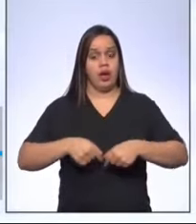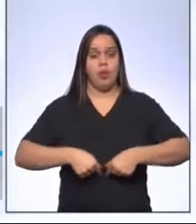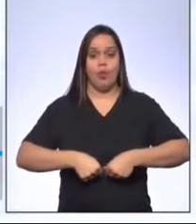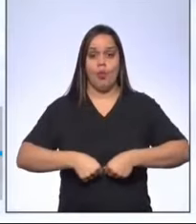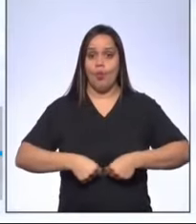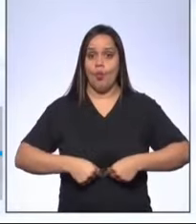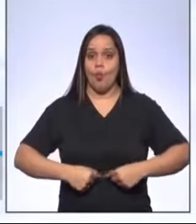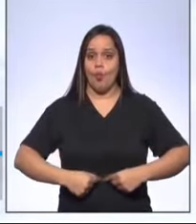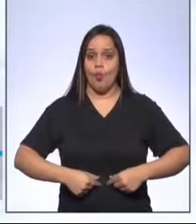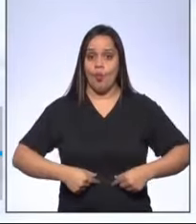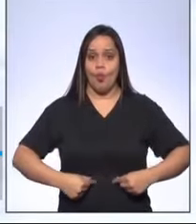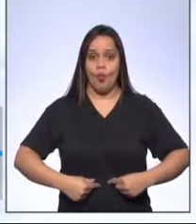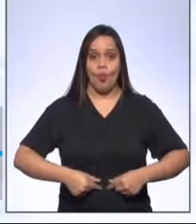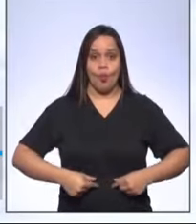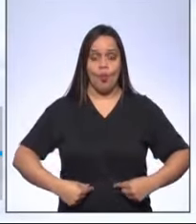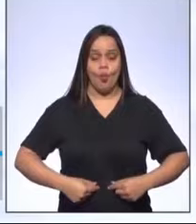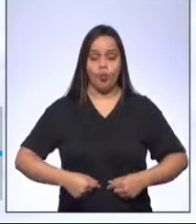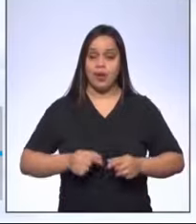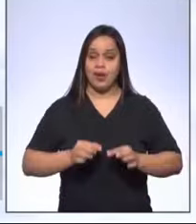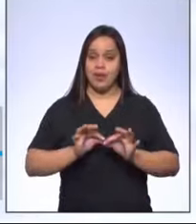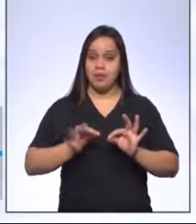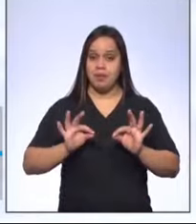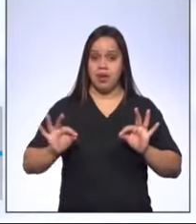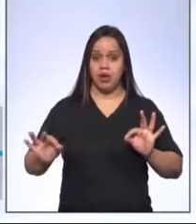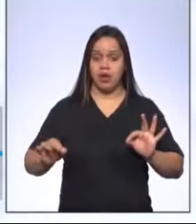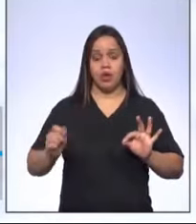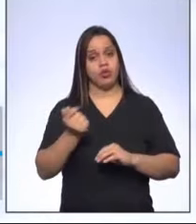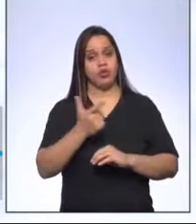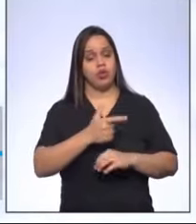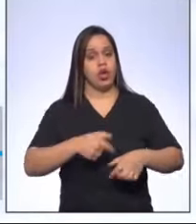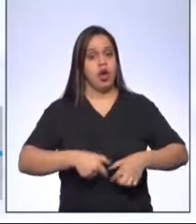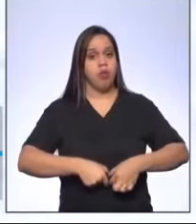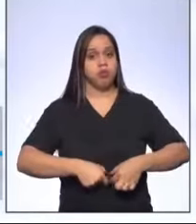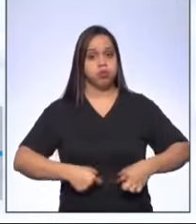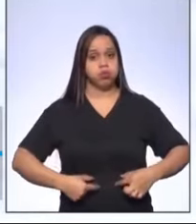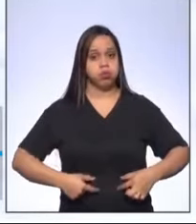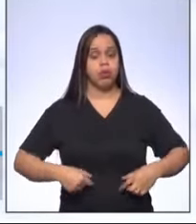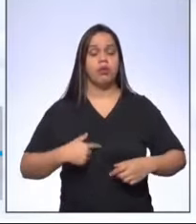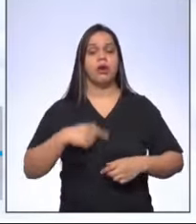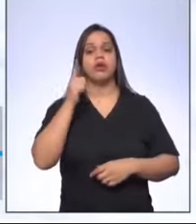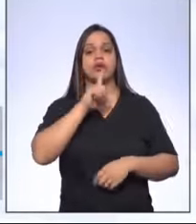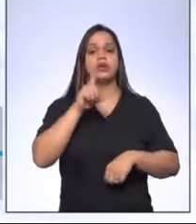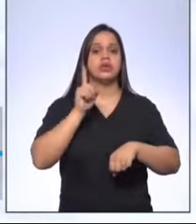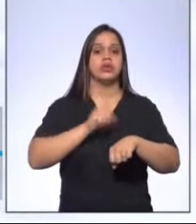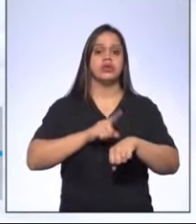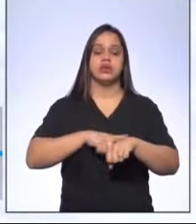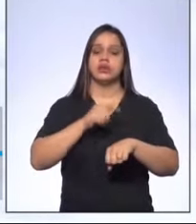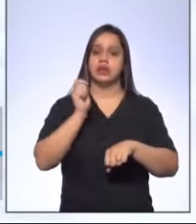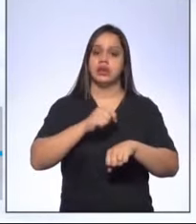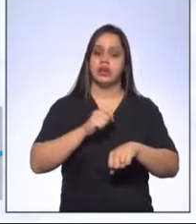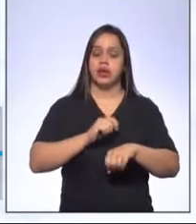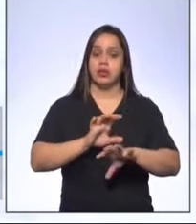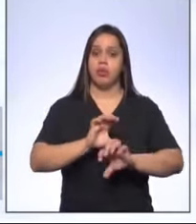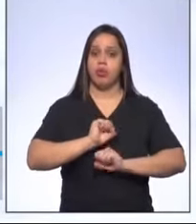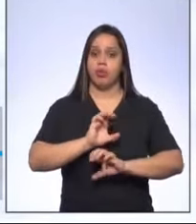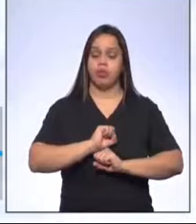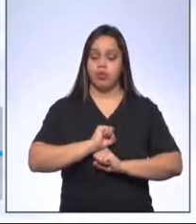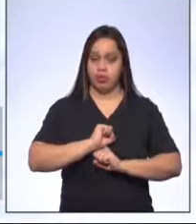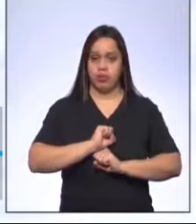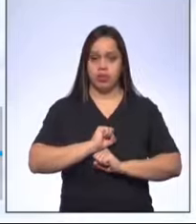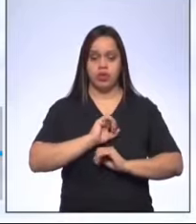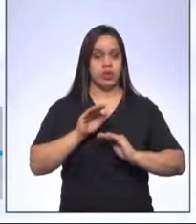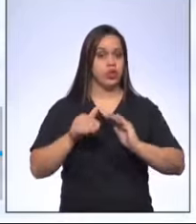é muito mais comprido do que o grosso, justamente para dar tempo de absorver muito nutriente, tá? Então é